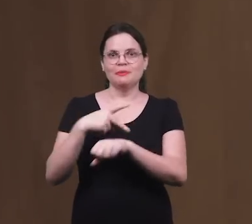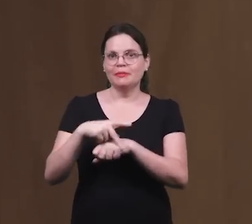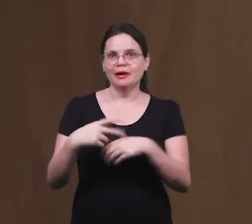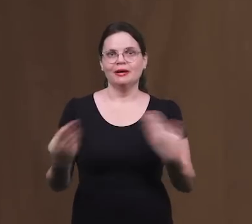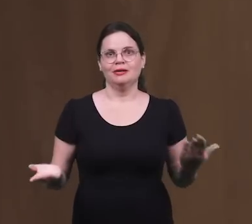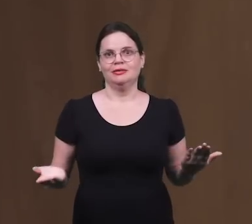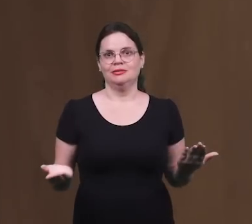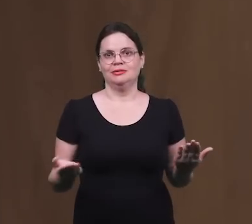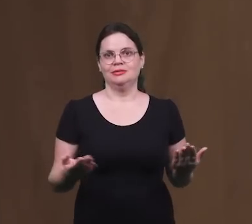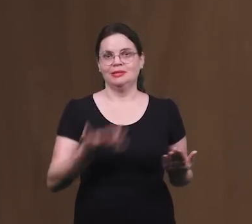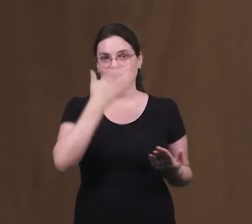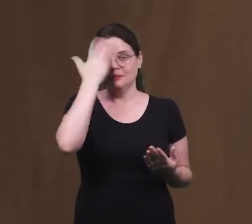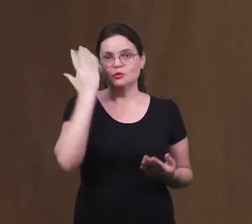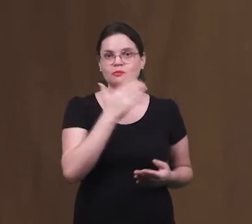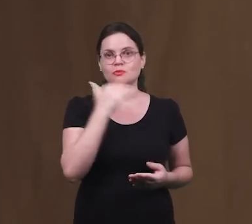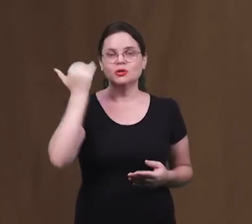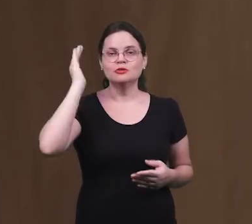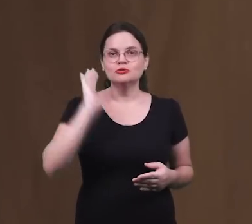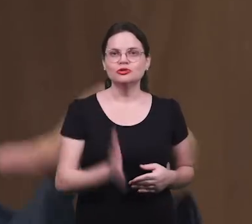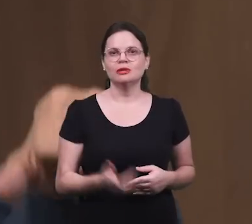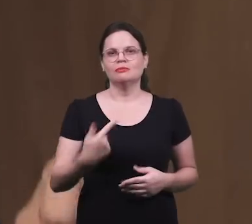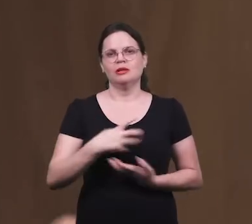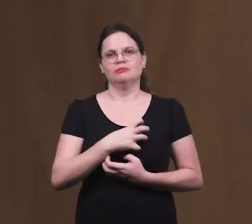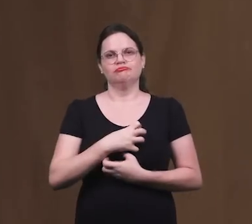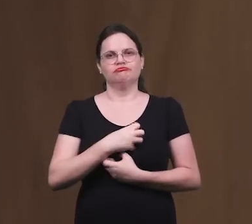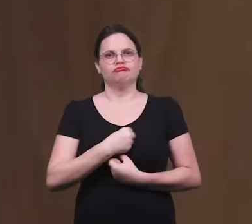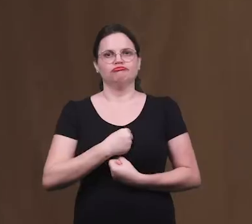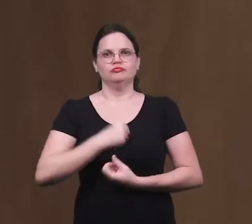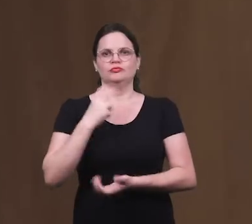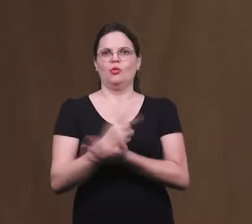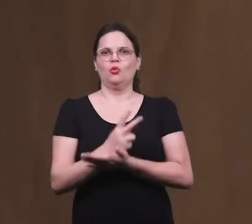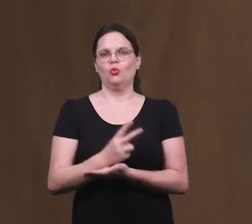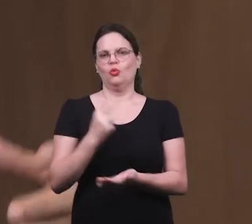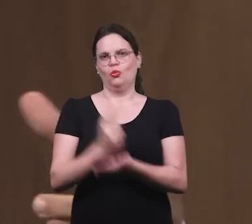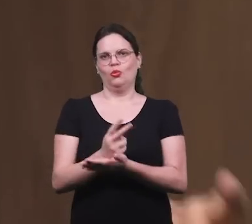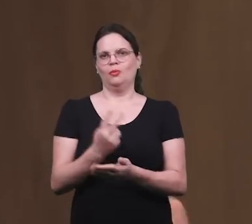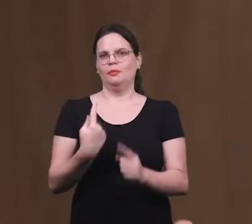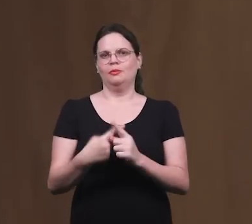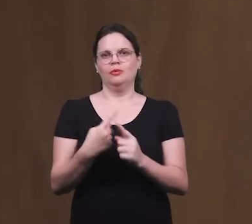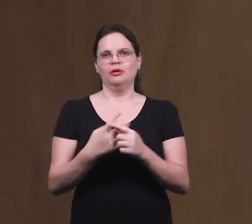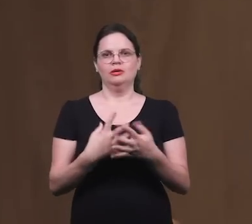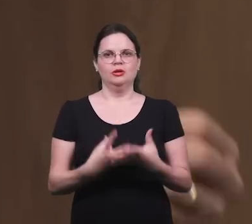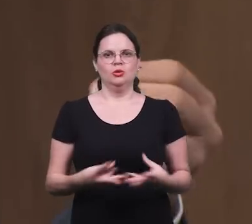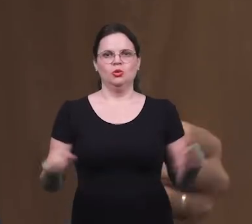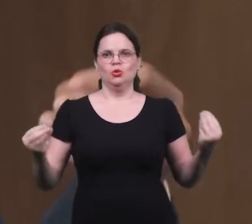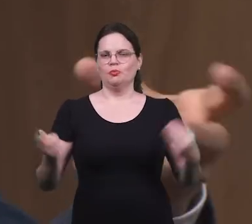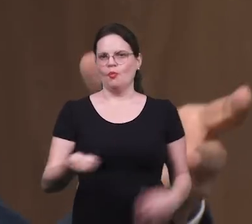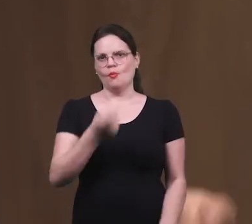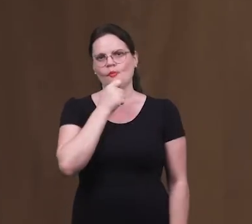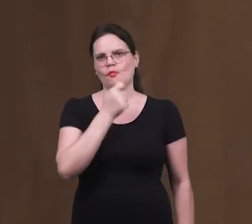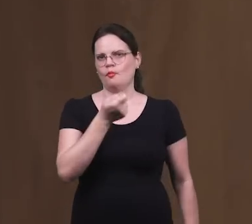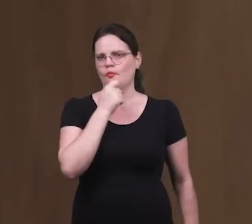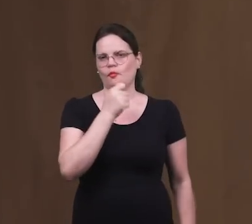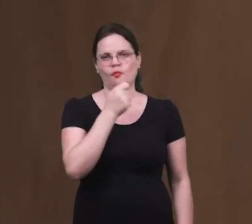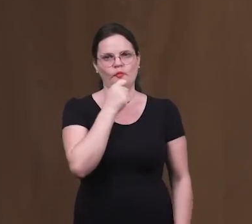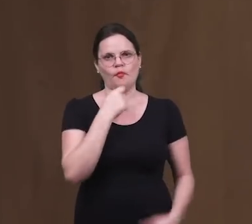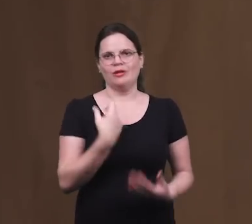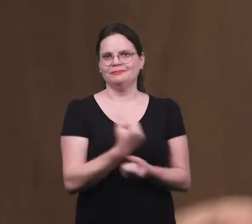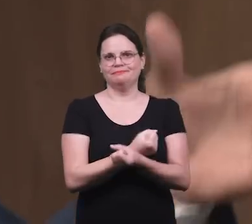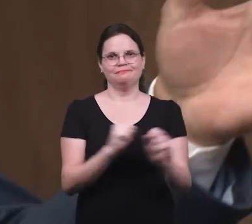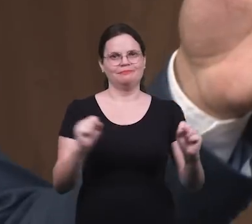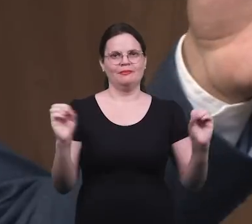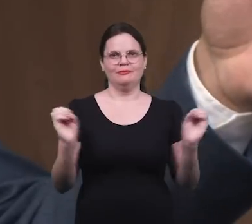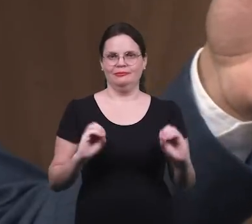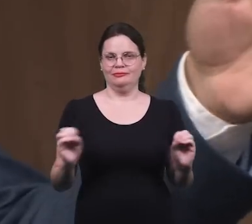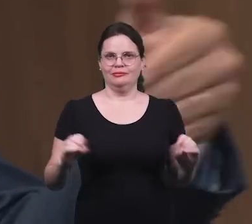A pessoa até partiu, mas a mágoa continua, porque aquilo não foi resolvido, você não alcançou uma libertação da parte do Senhor.